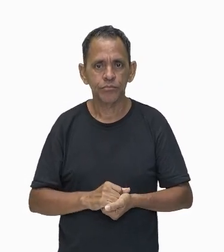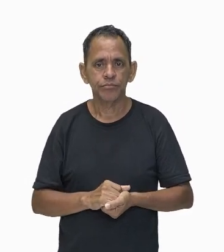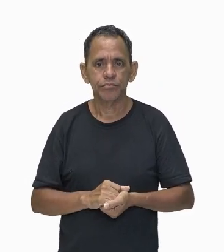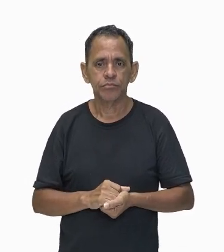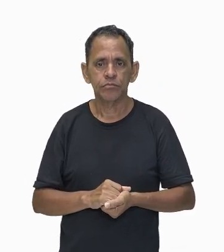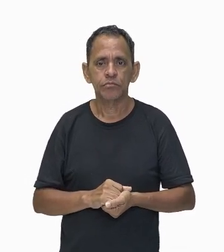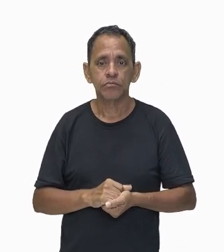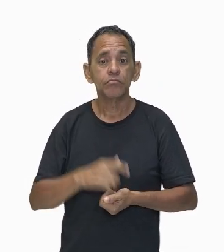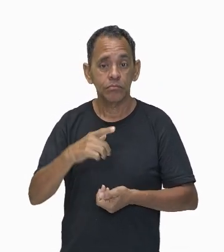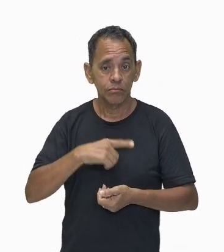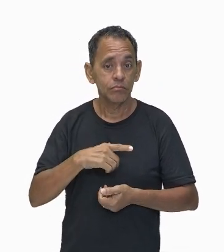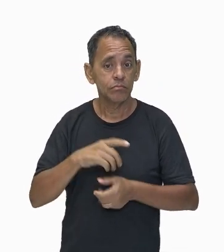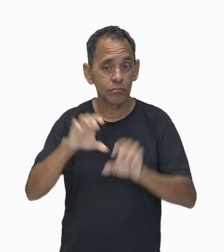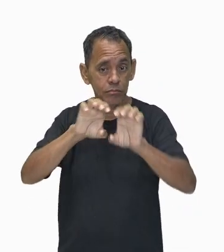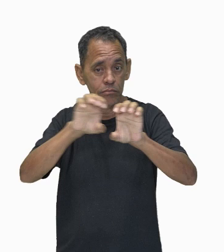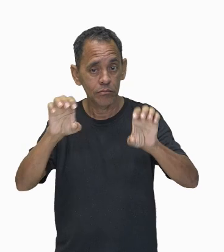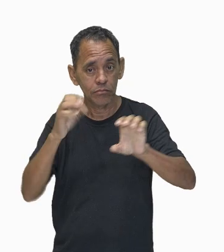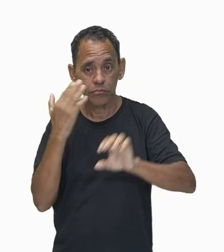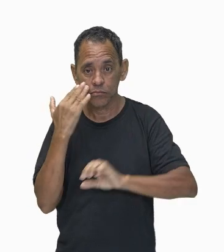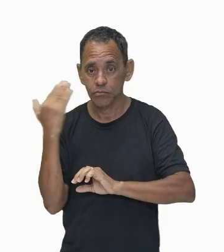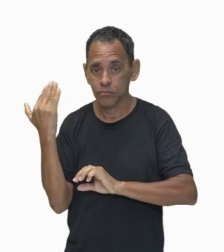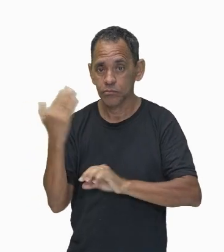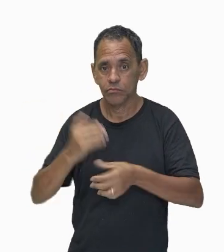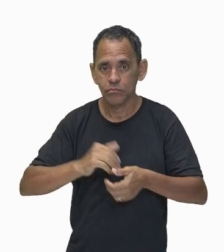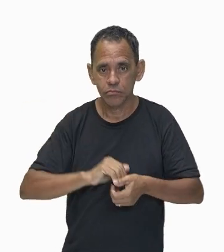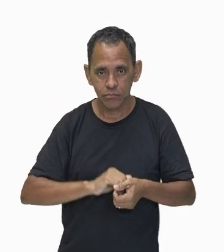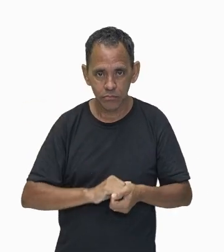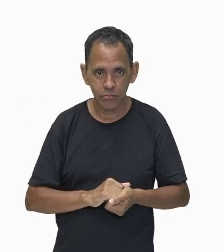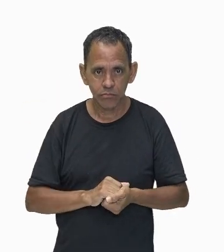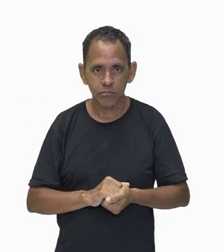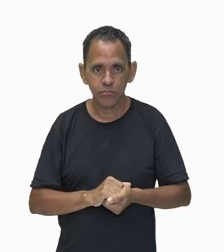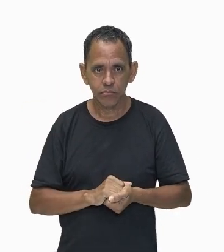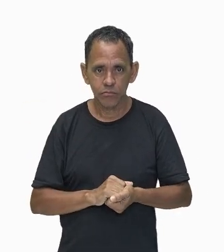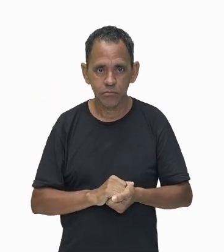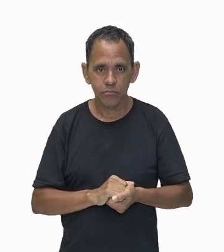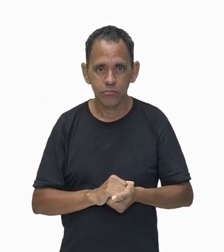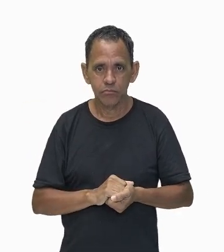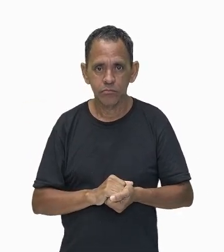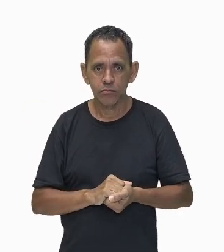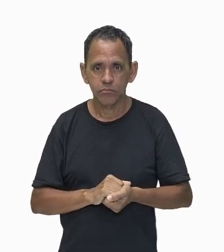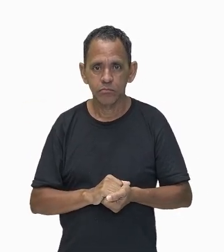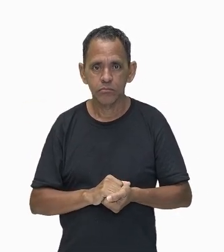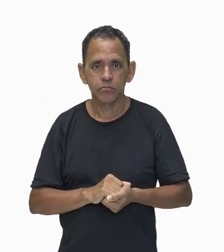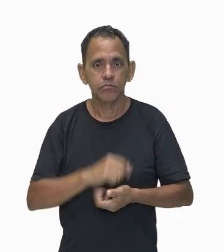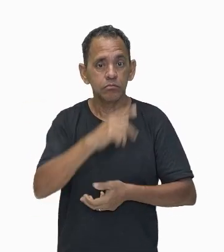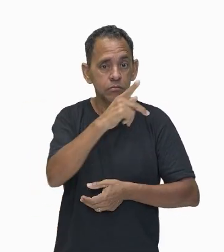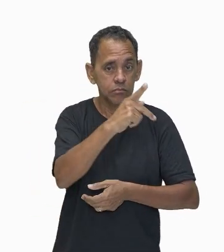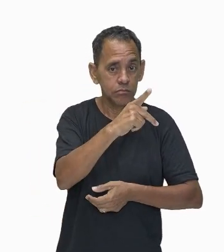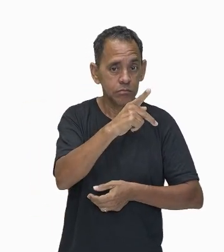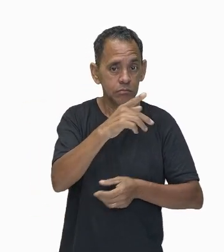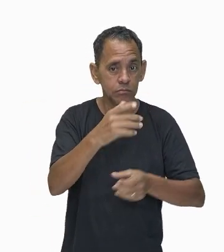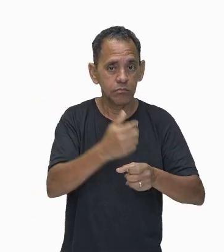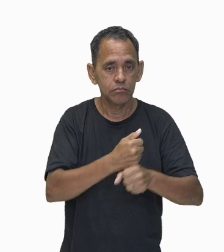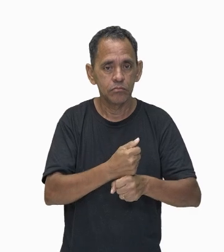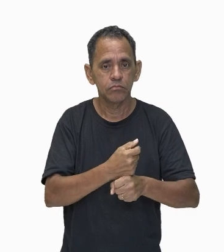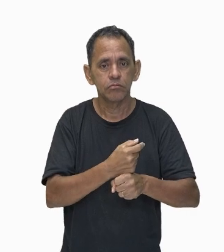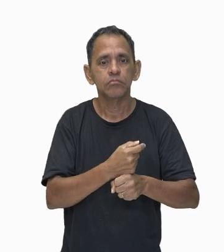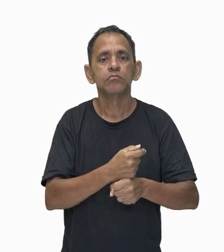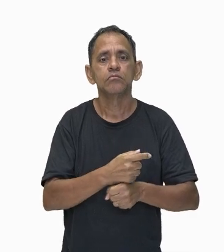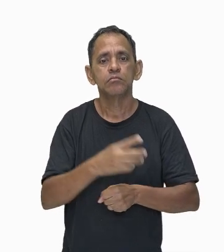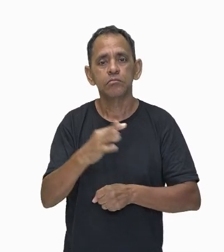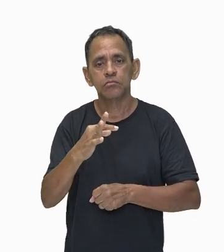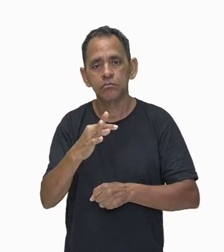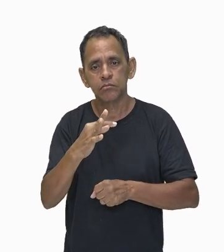para a nossa potência. Vamos ver aqui, ó. Potência é o trabalho dividido